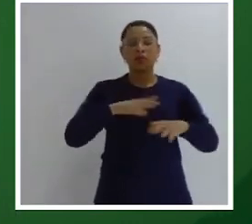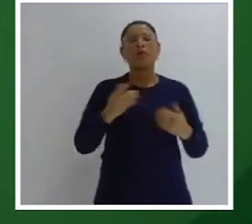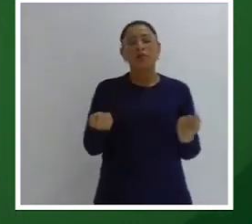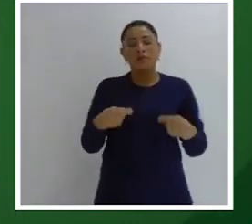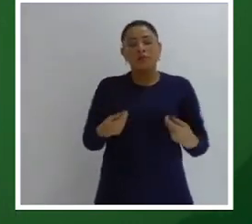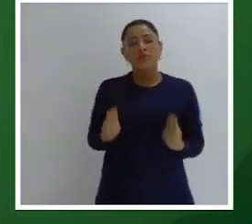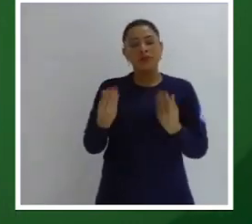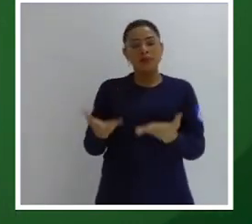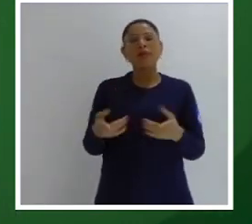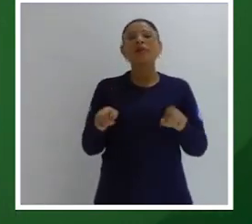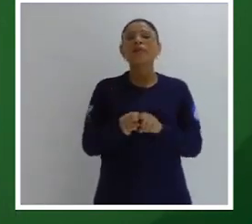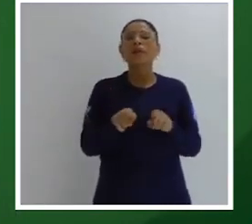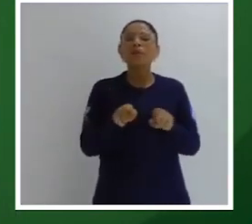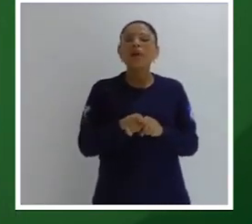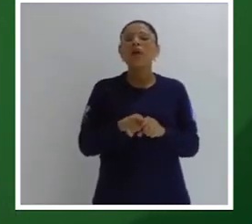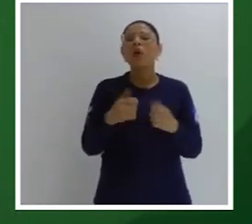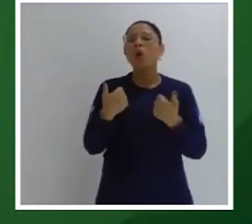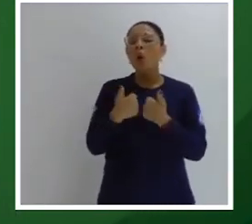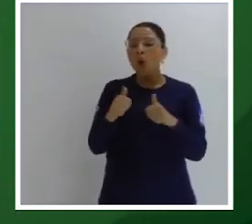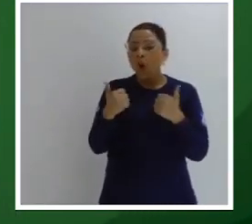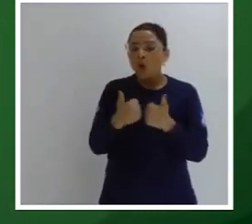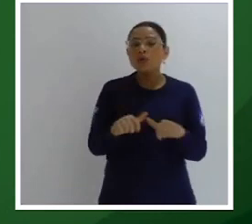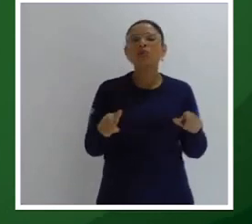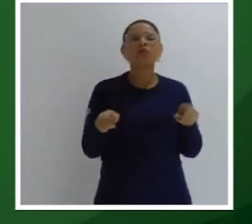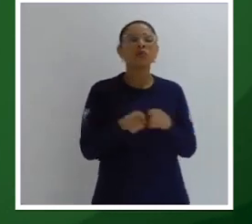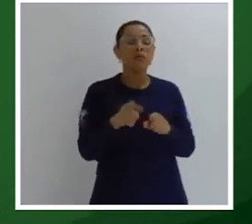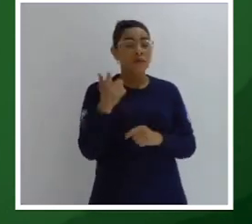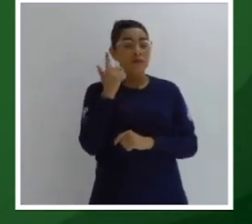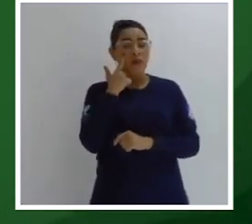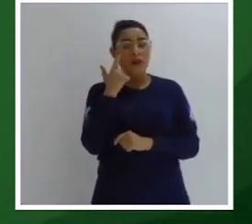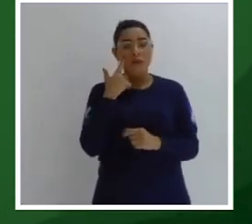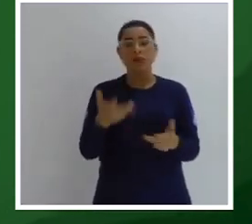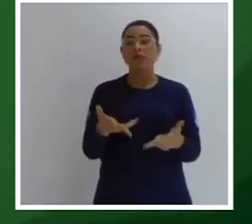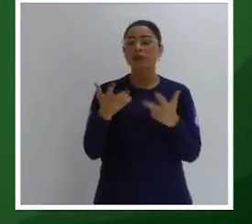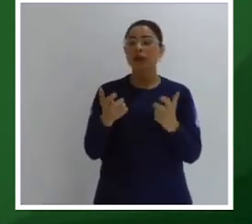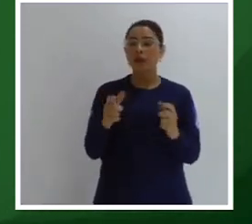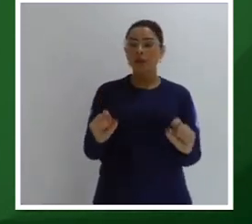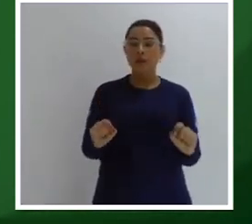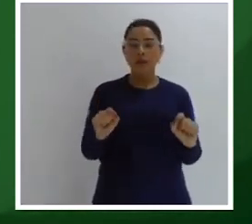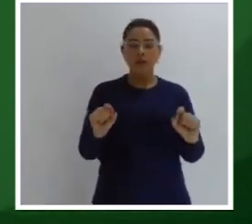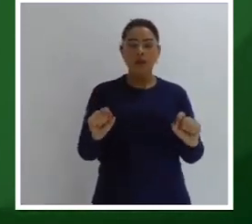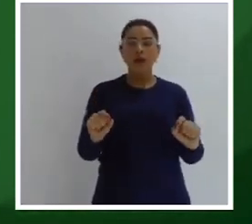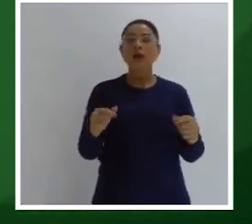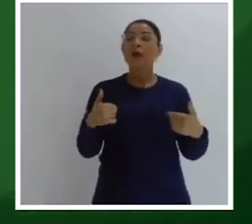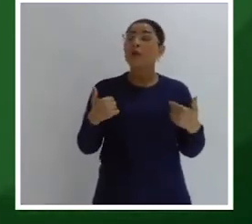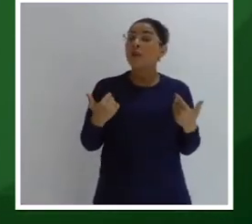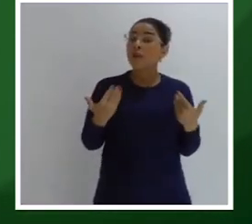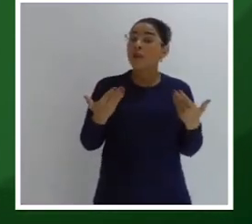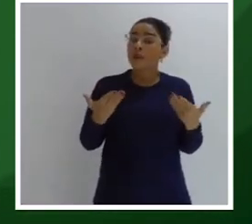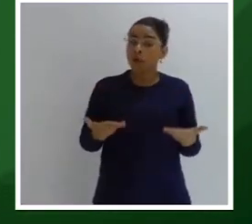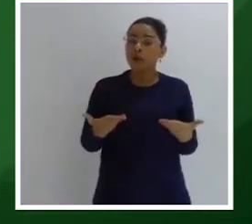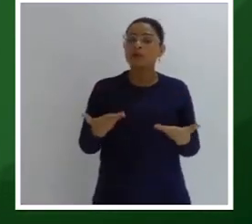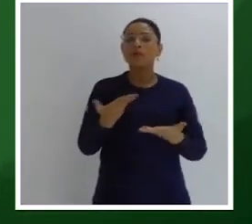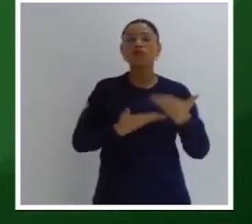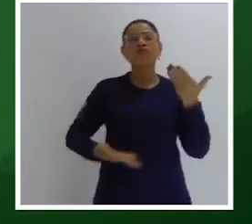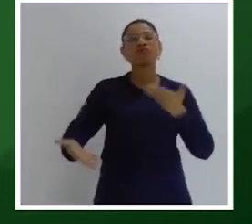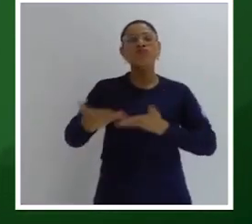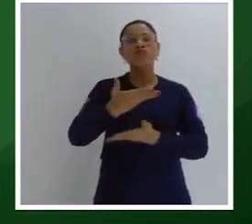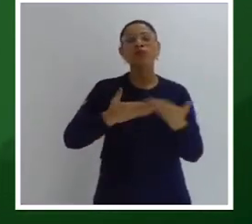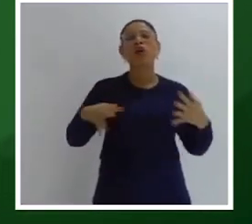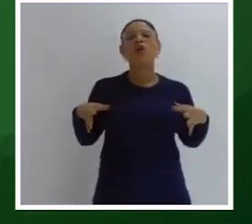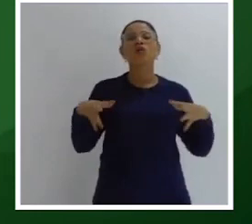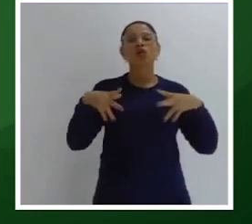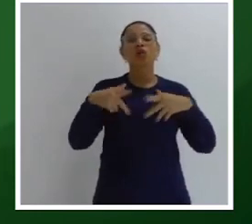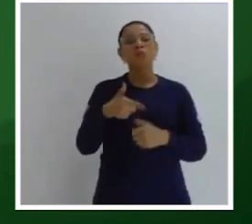então a questão de ônibus a gente vê que quando há essa integração todo mundo